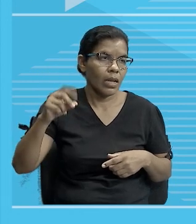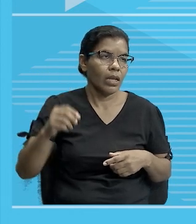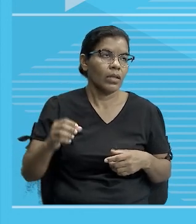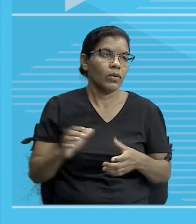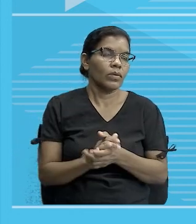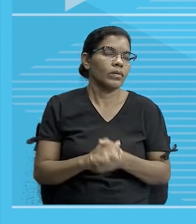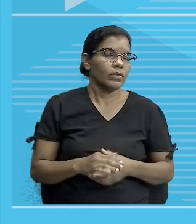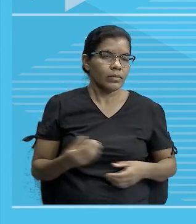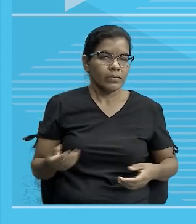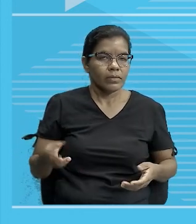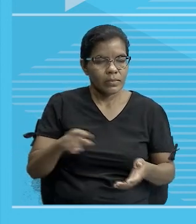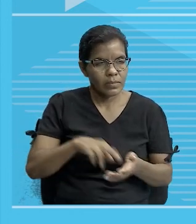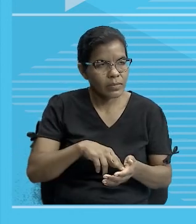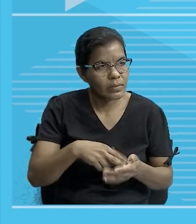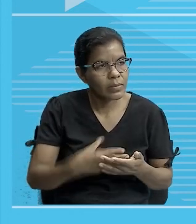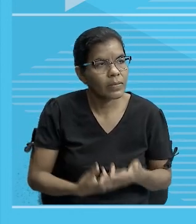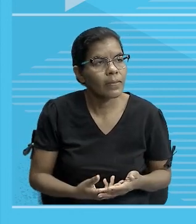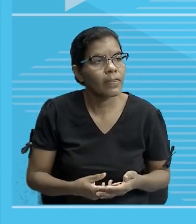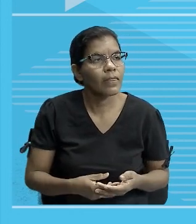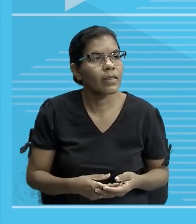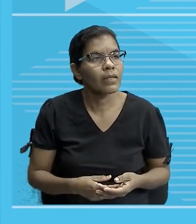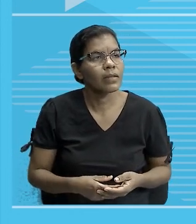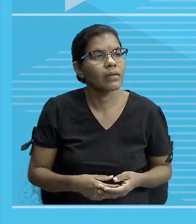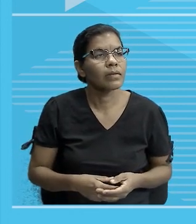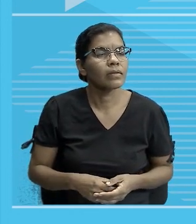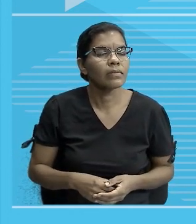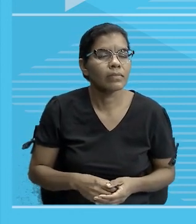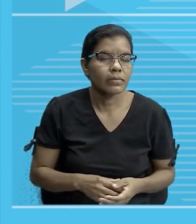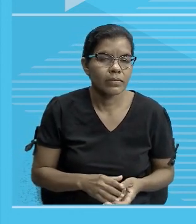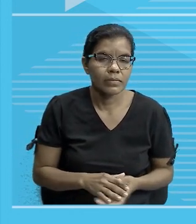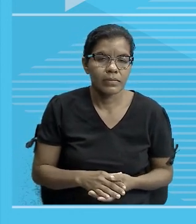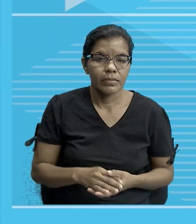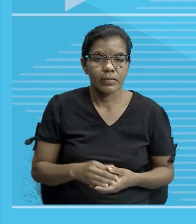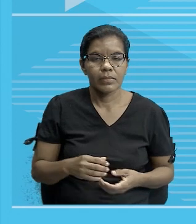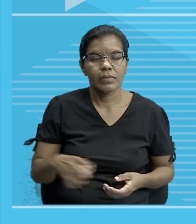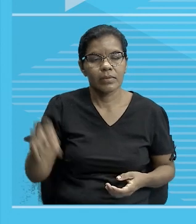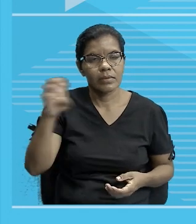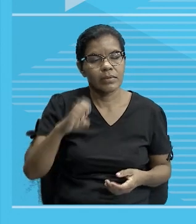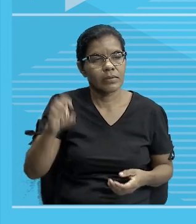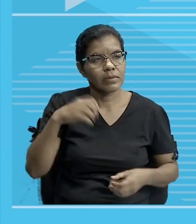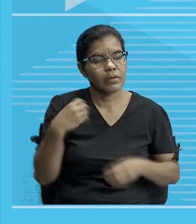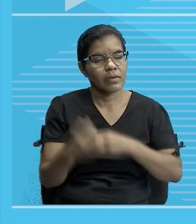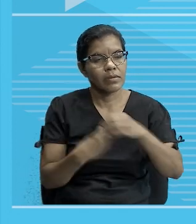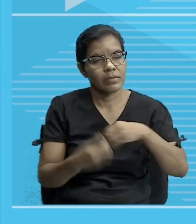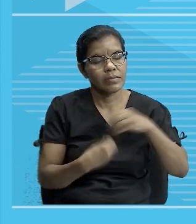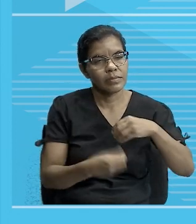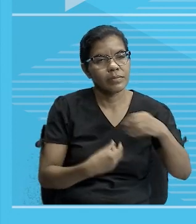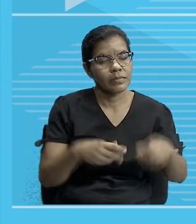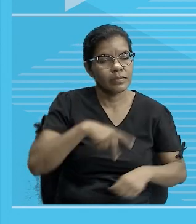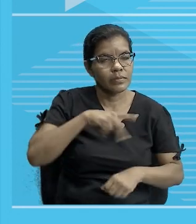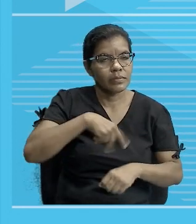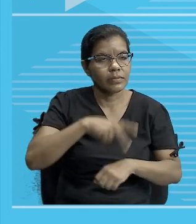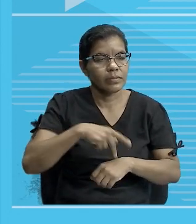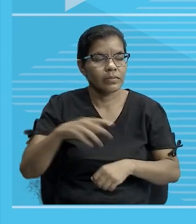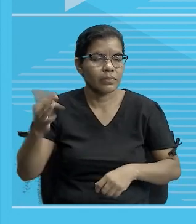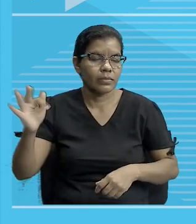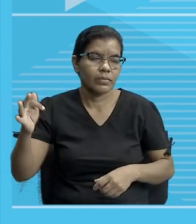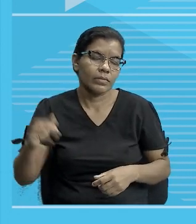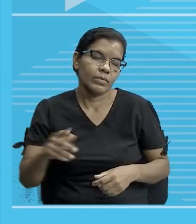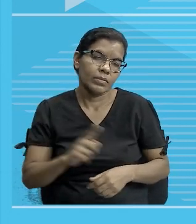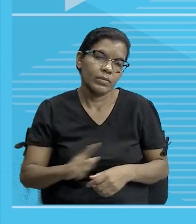e vai ter uma nova fase na história da Revolução Francesa, não mais comandada